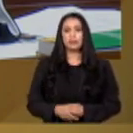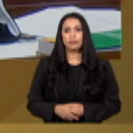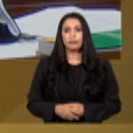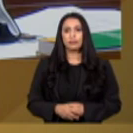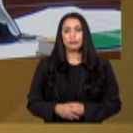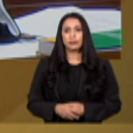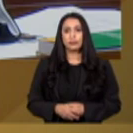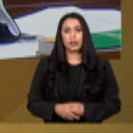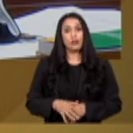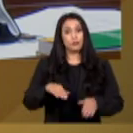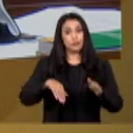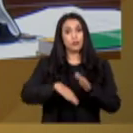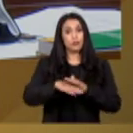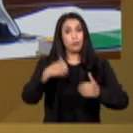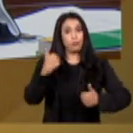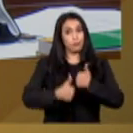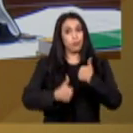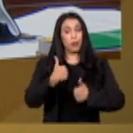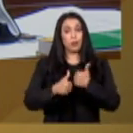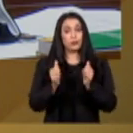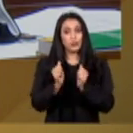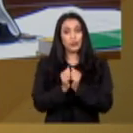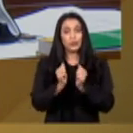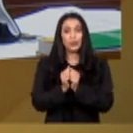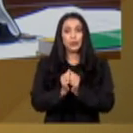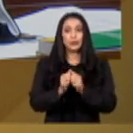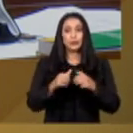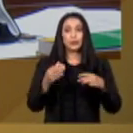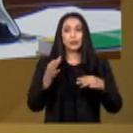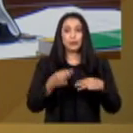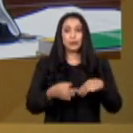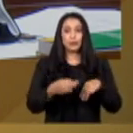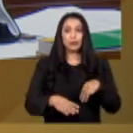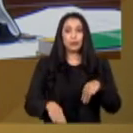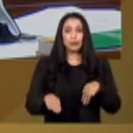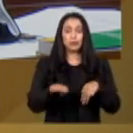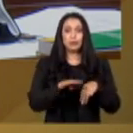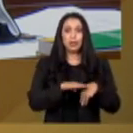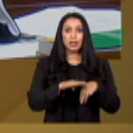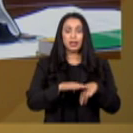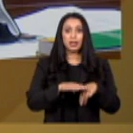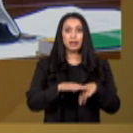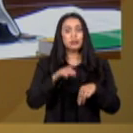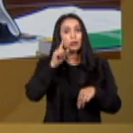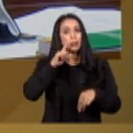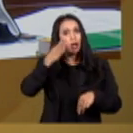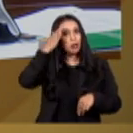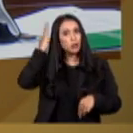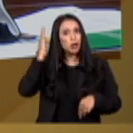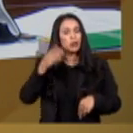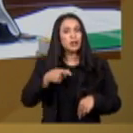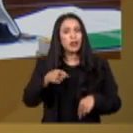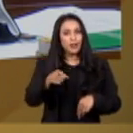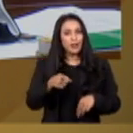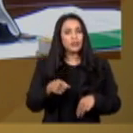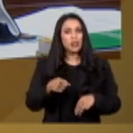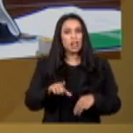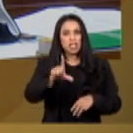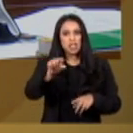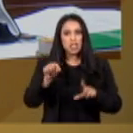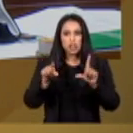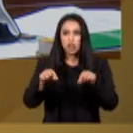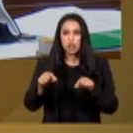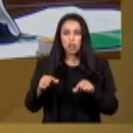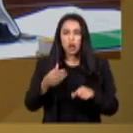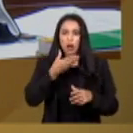a torcida de futebol do ministro marco aurélio último lema na casa dele tem várias filhas e dizer vocês podem escolher